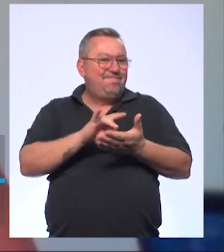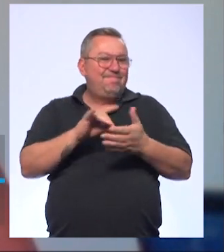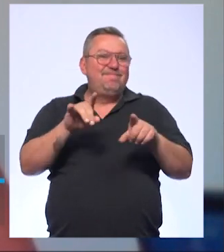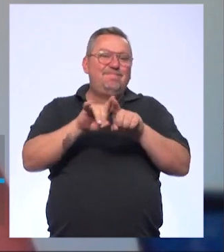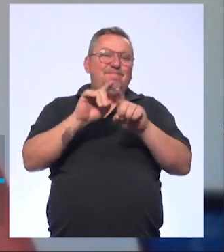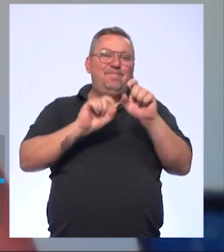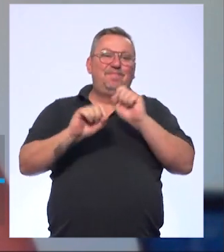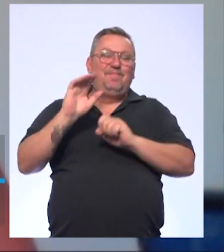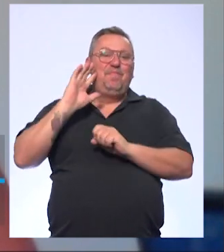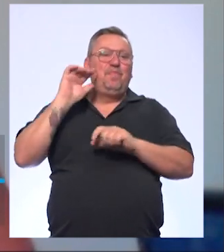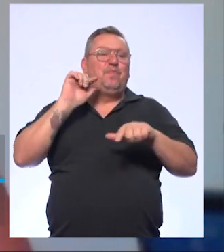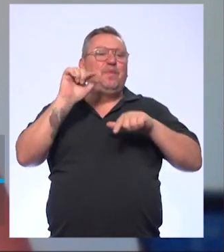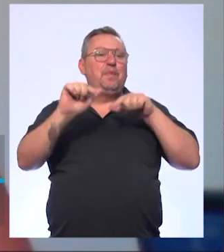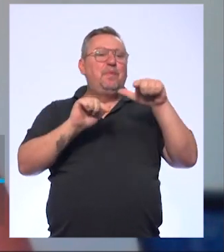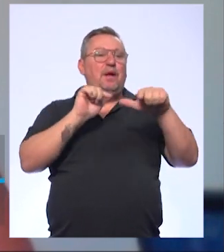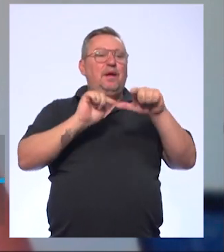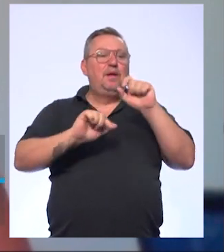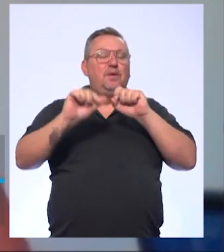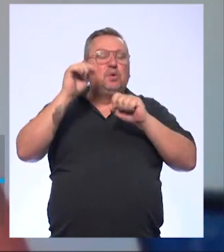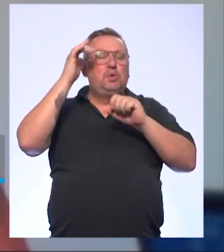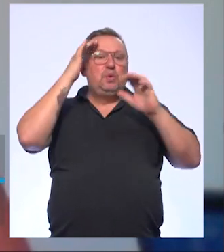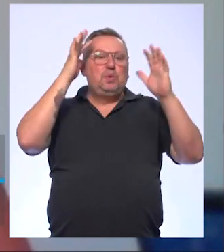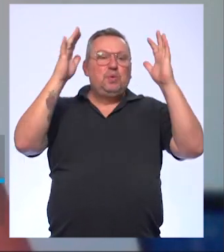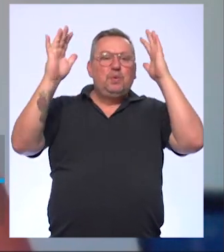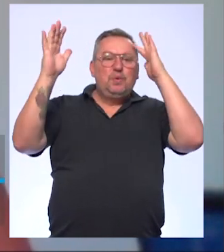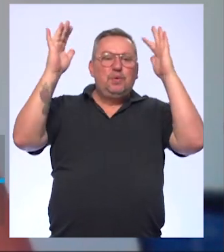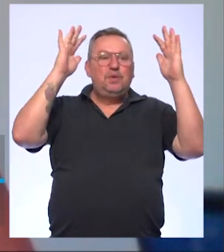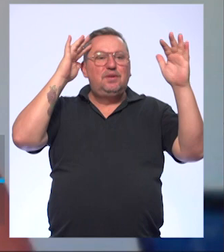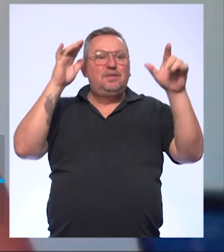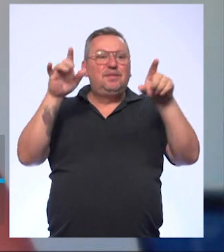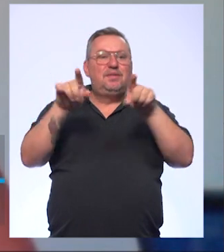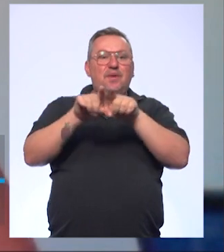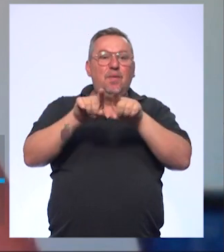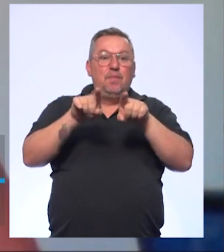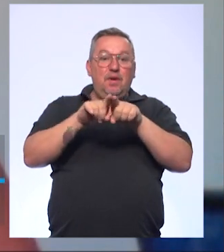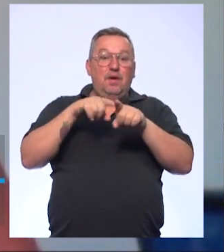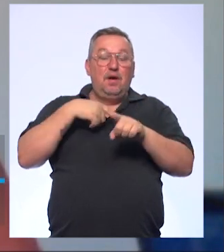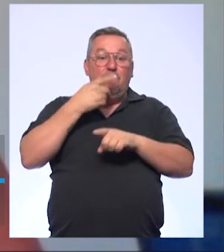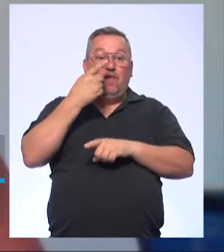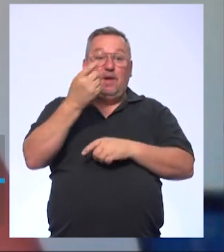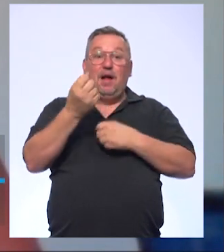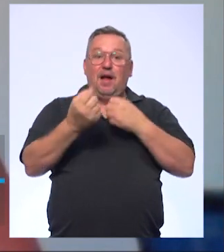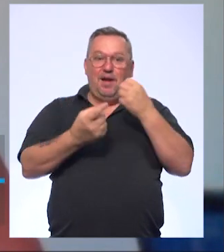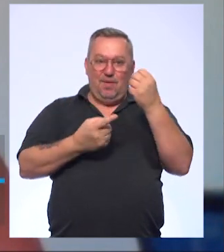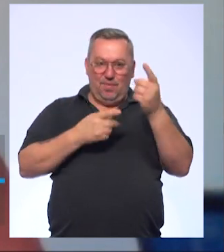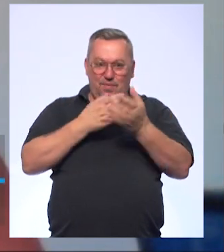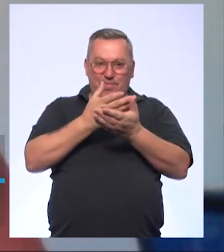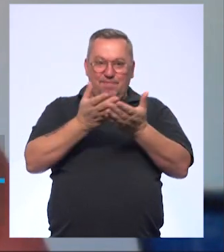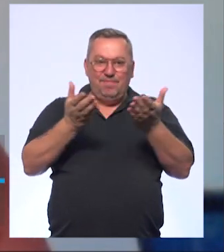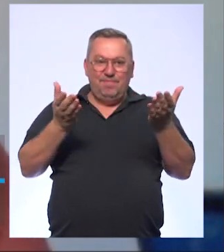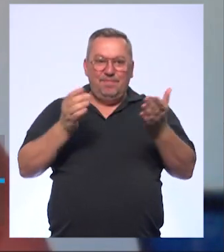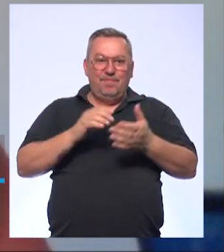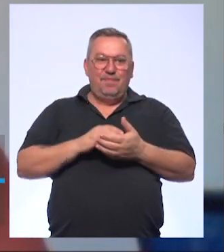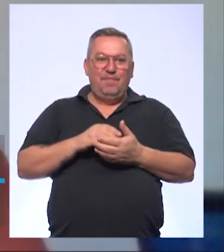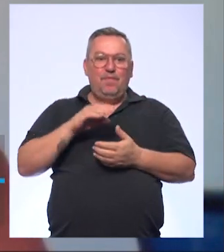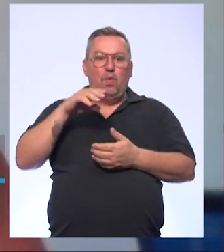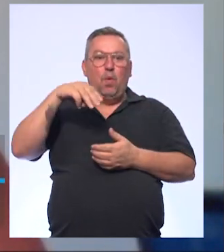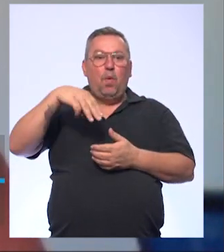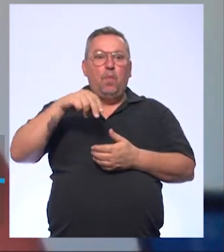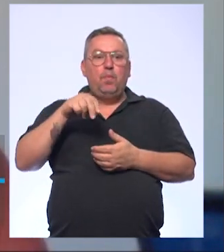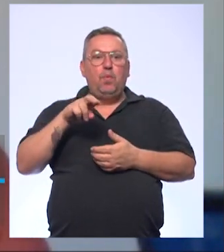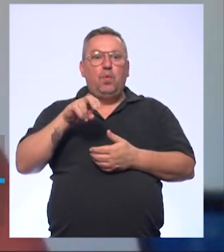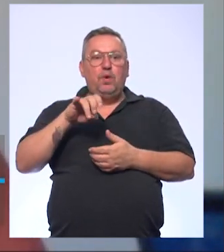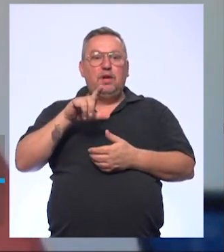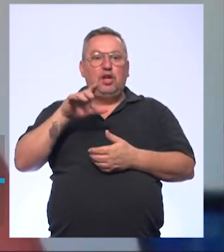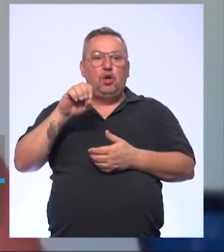e trabalharam bastante com a imaginação delas também. Então, vou citar aqui algumas para vocês, tá? O Murilo